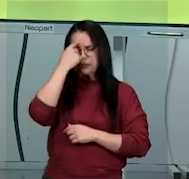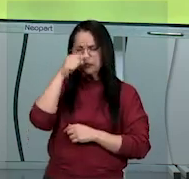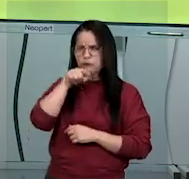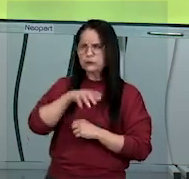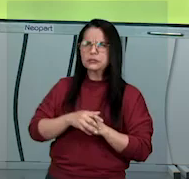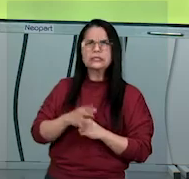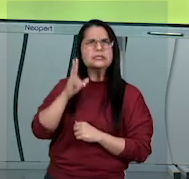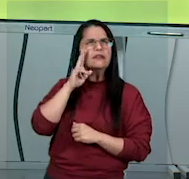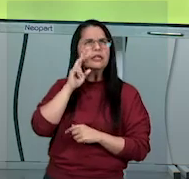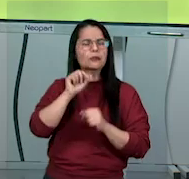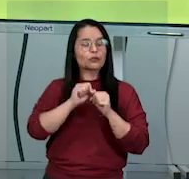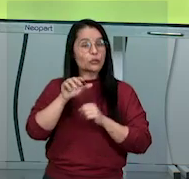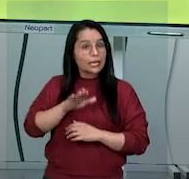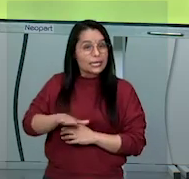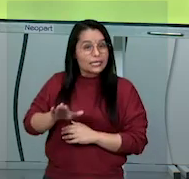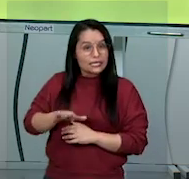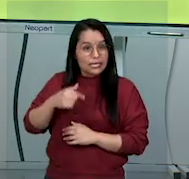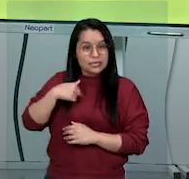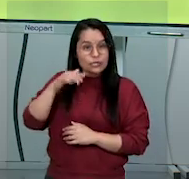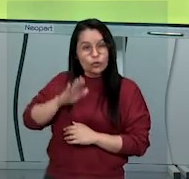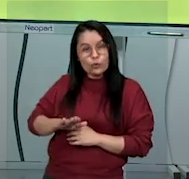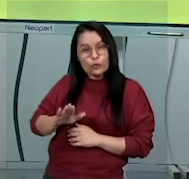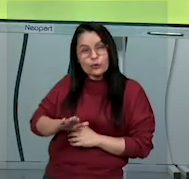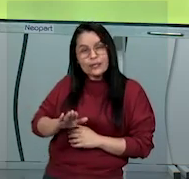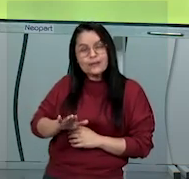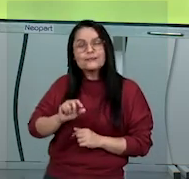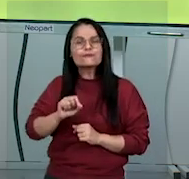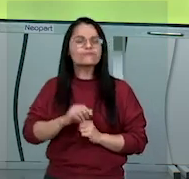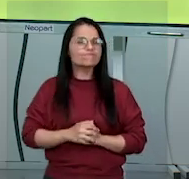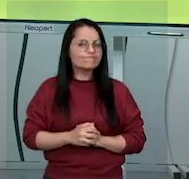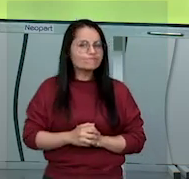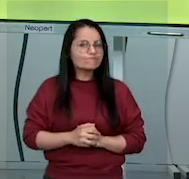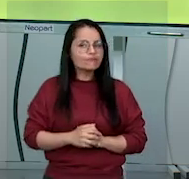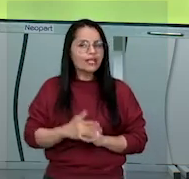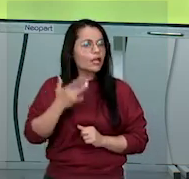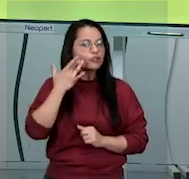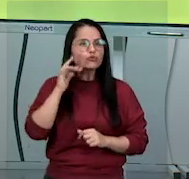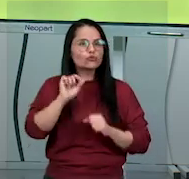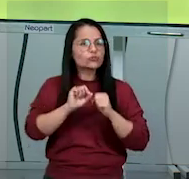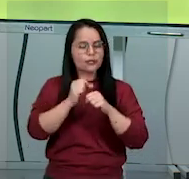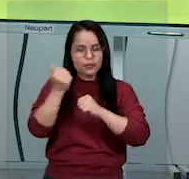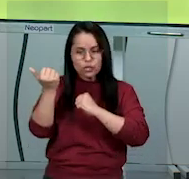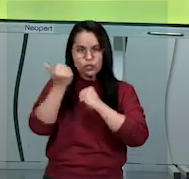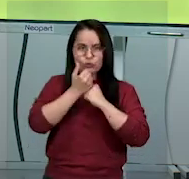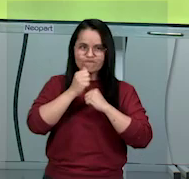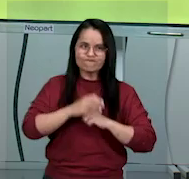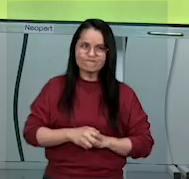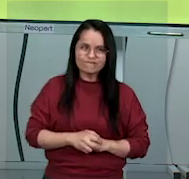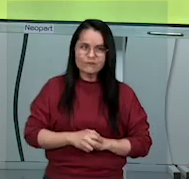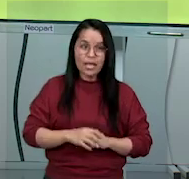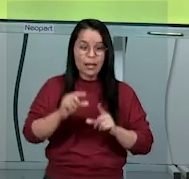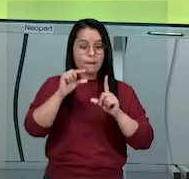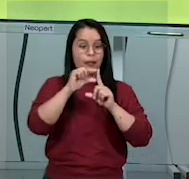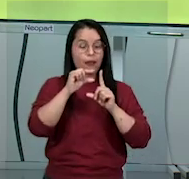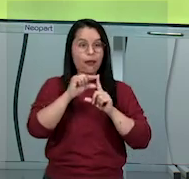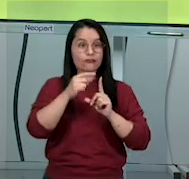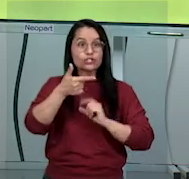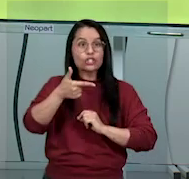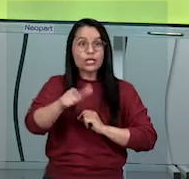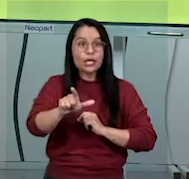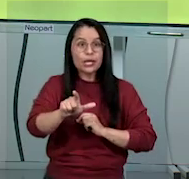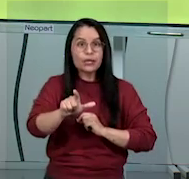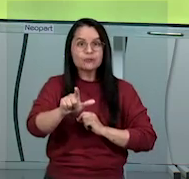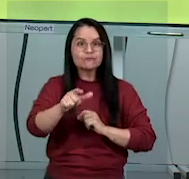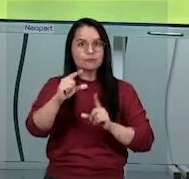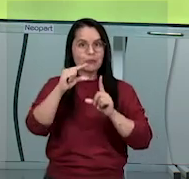estava lembrando quando a gente era criança. Quando a gente era criança, a gente não sabia substituir palavras, a gente repetia